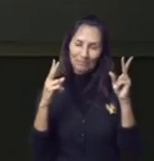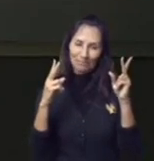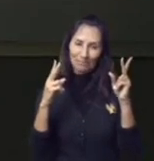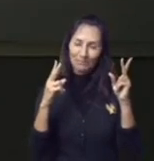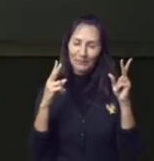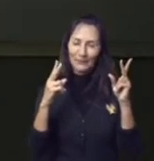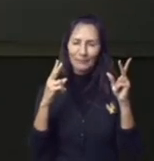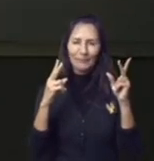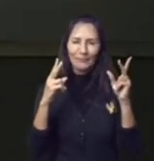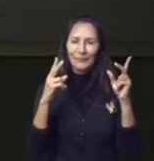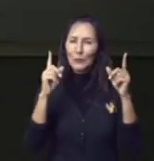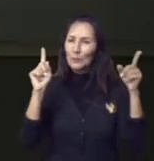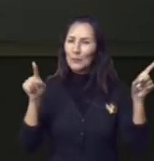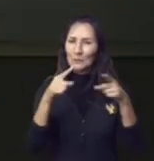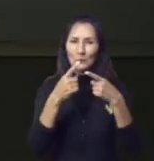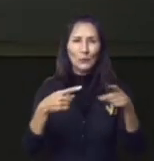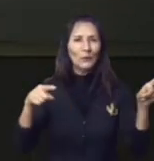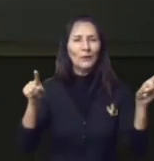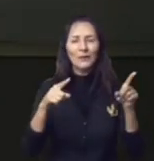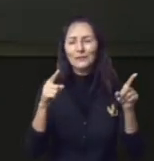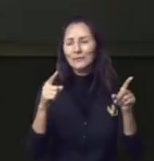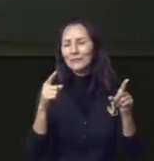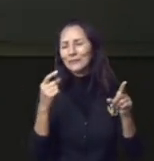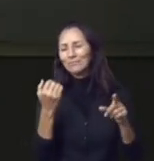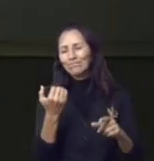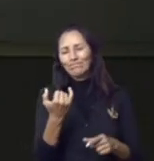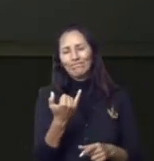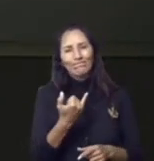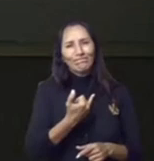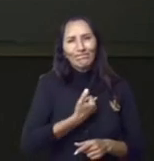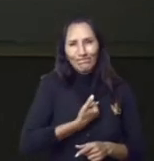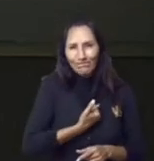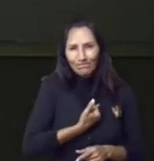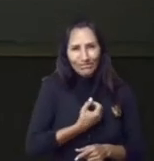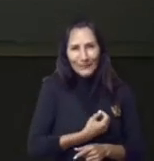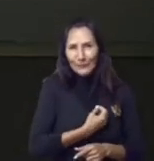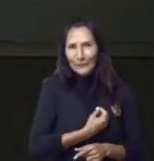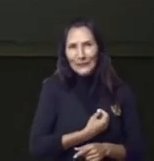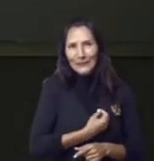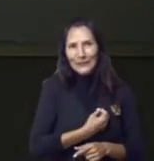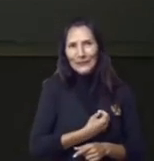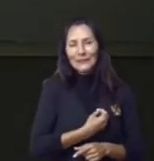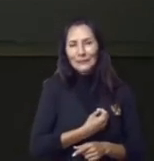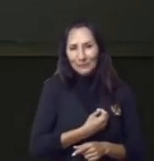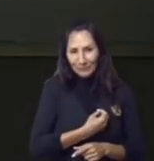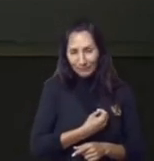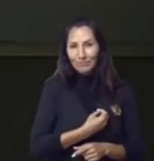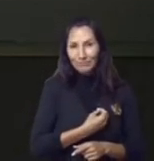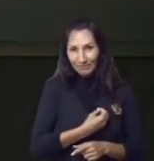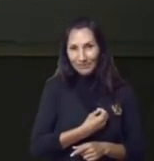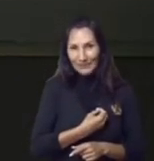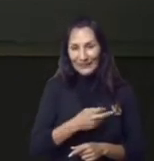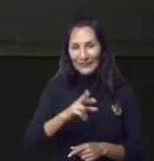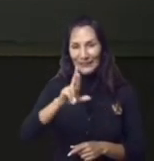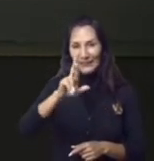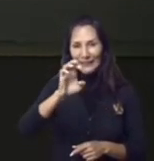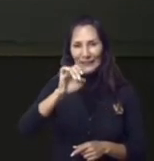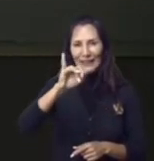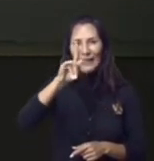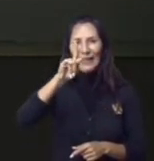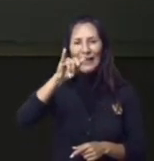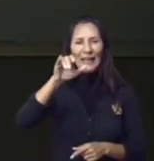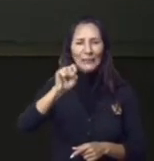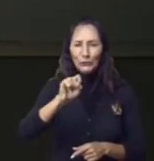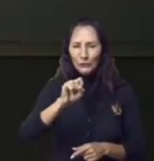Uma música marca a minha vida. Que ela fez o milagre na vida do meu filho. Que é aquela faz o milagre em mim, do Regis Danese.